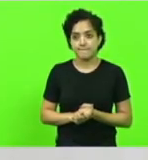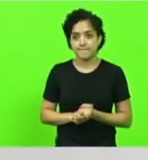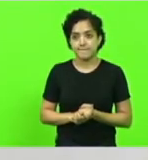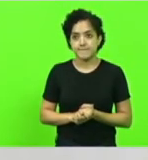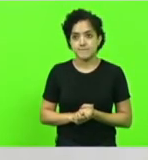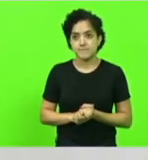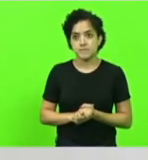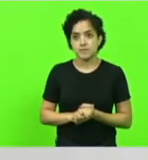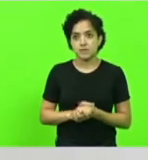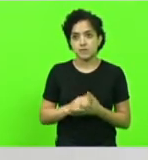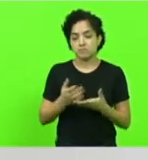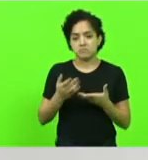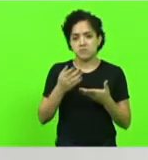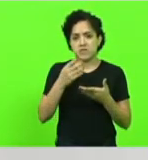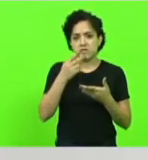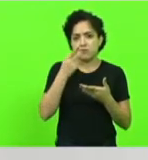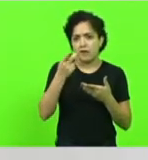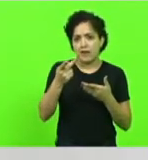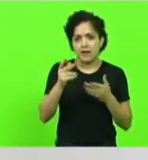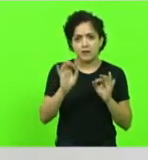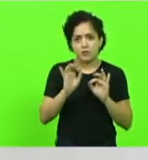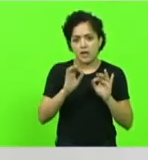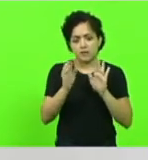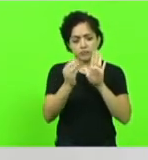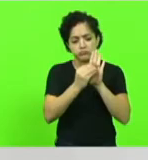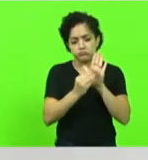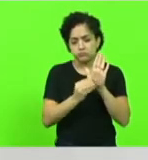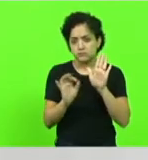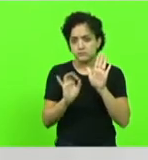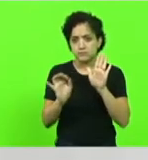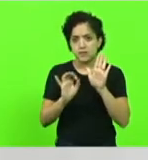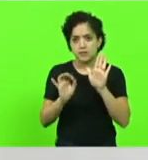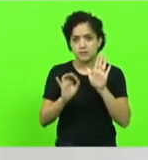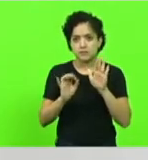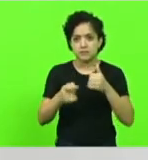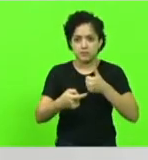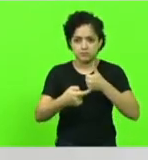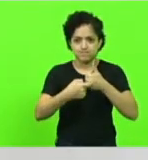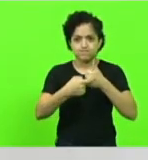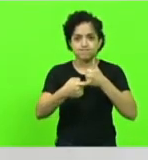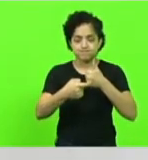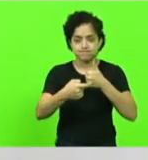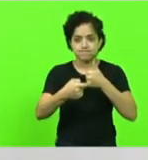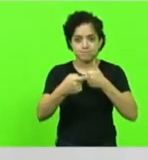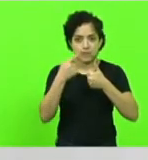Eles não comentaram. Sabe aquele negócio do coraçãozinho, de curtida?